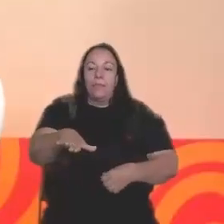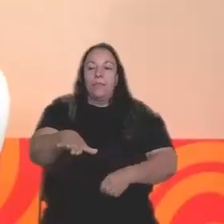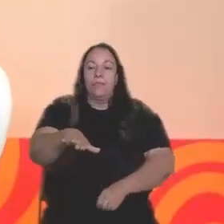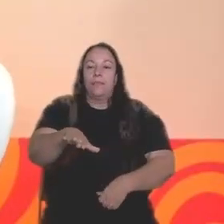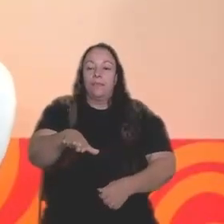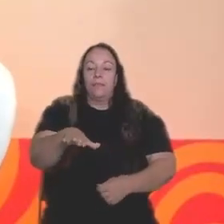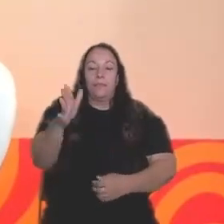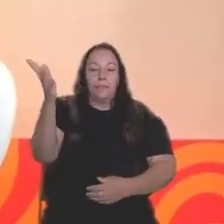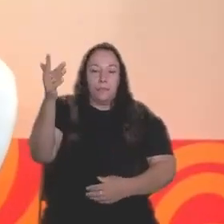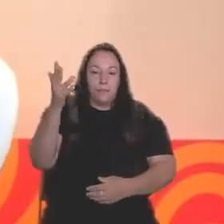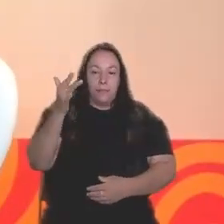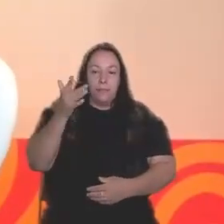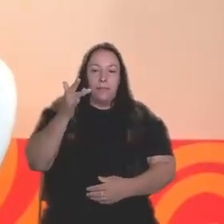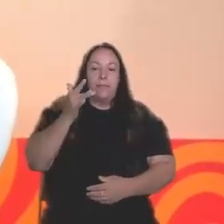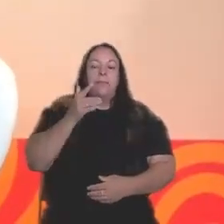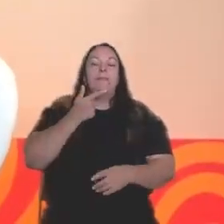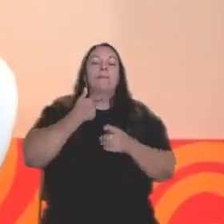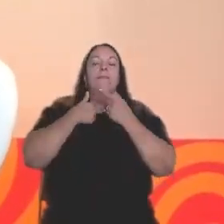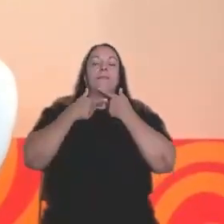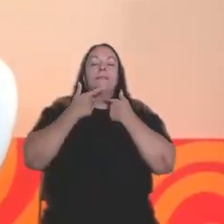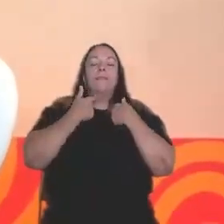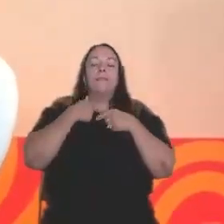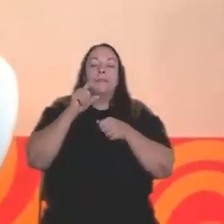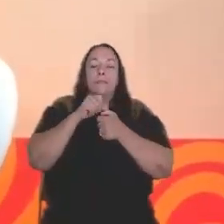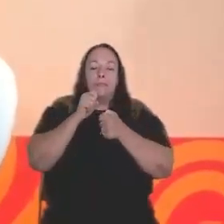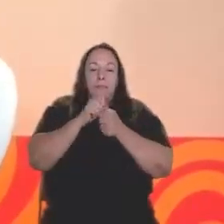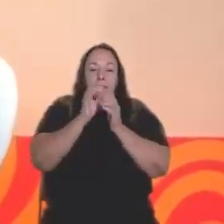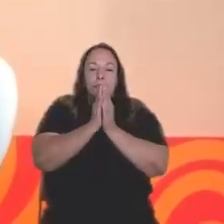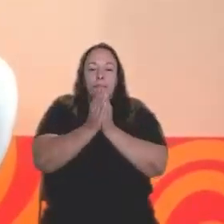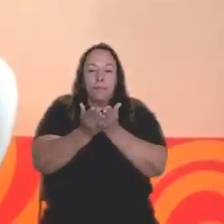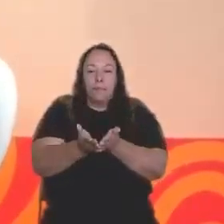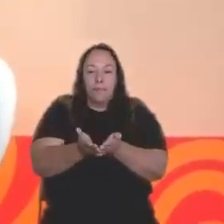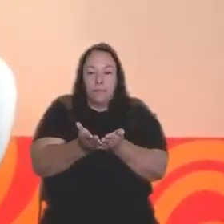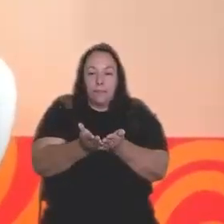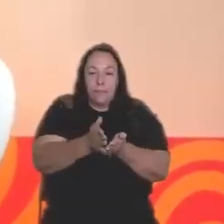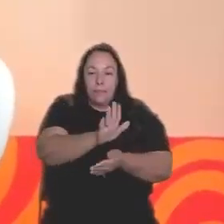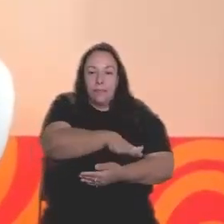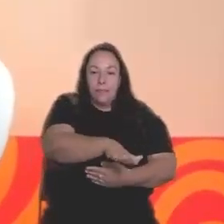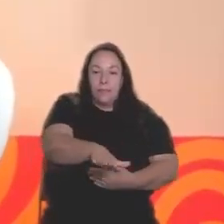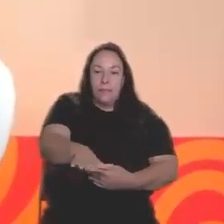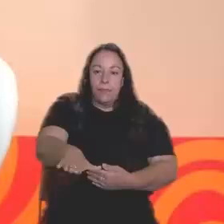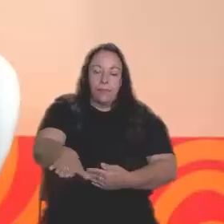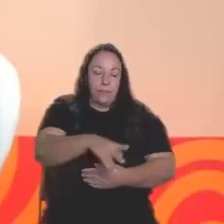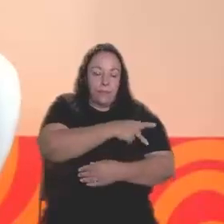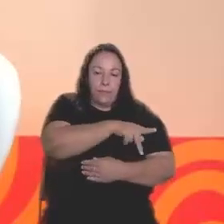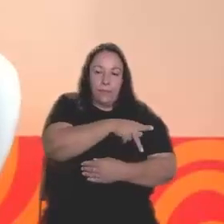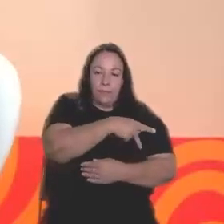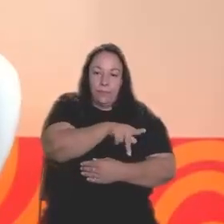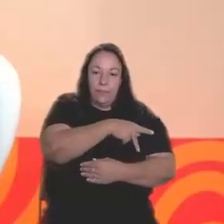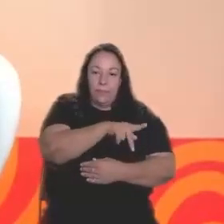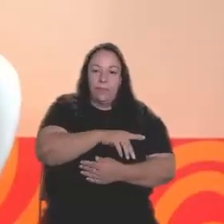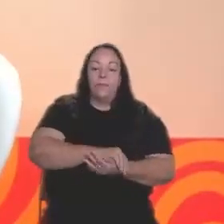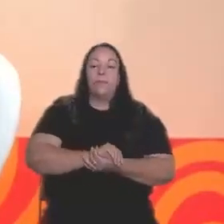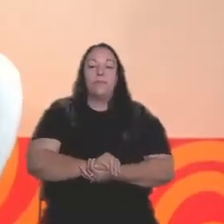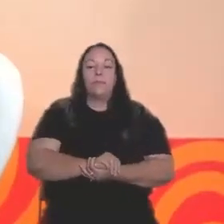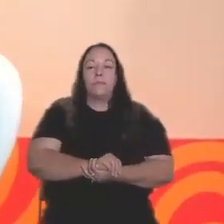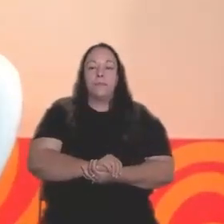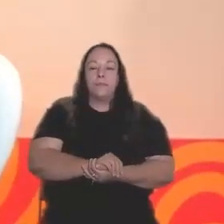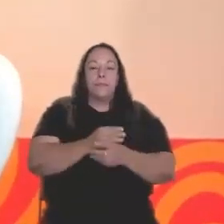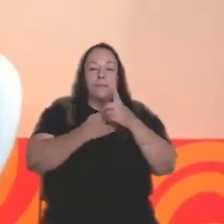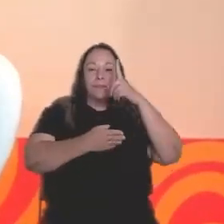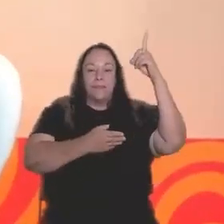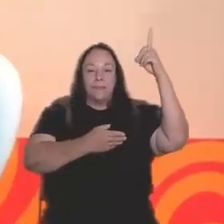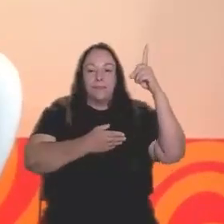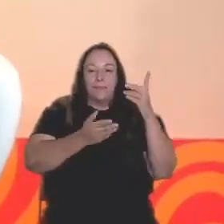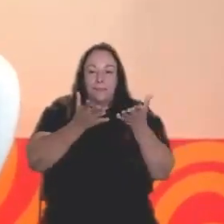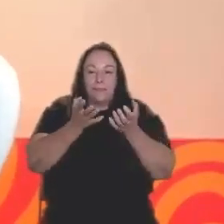veio esse desejo de fazer um livro, mas um livro-projeto que a gente agora começou, né, com o lançamento. E, se Deus quiser, eu vou